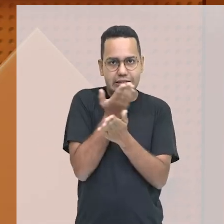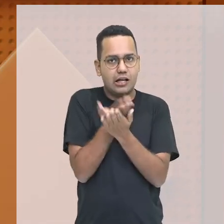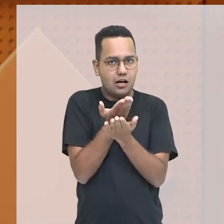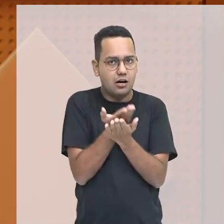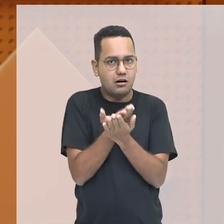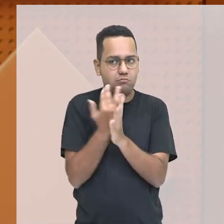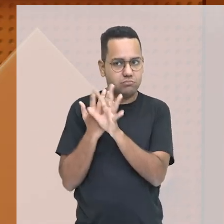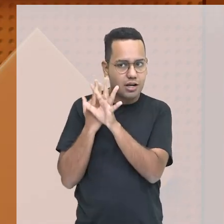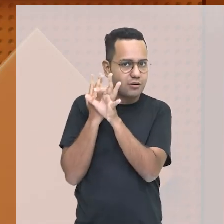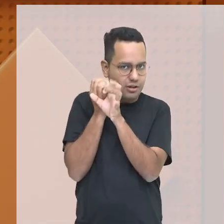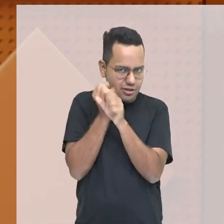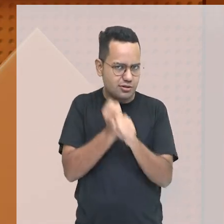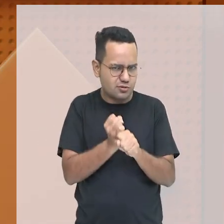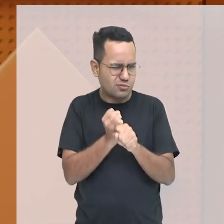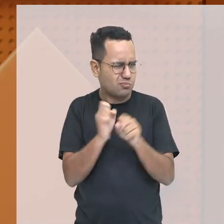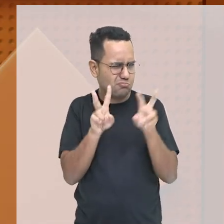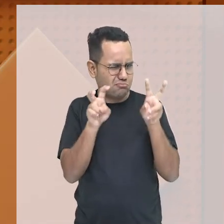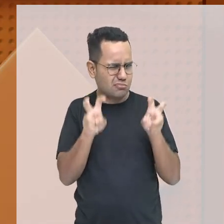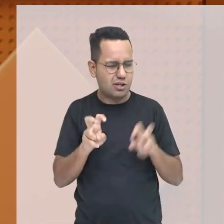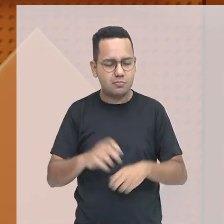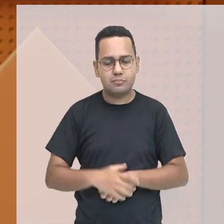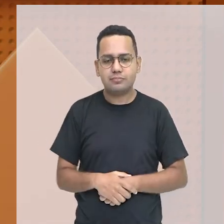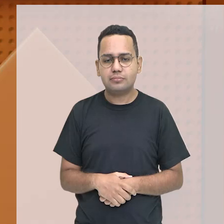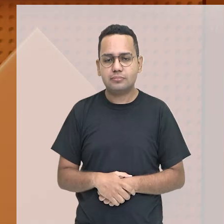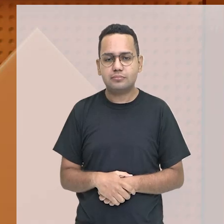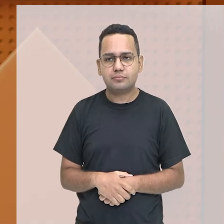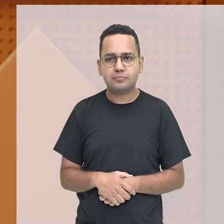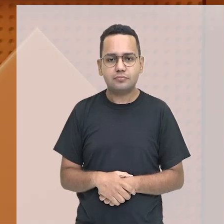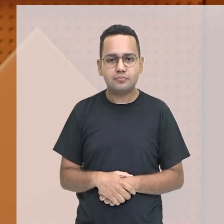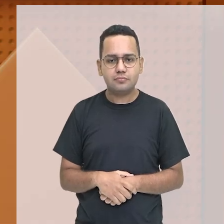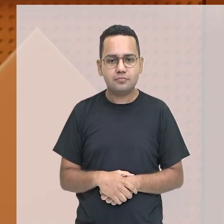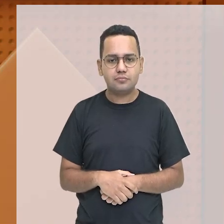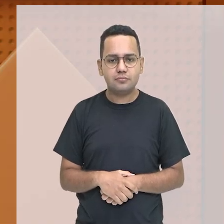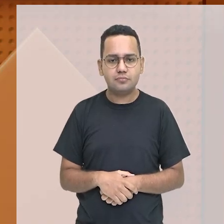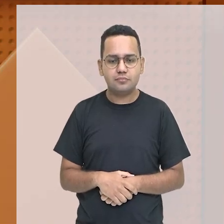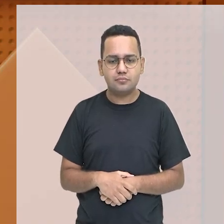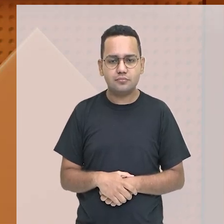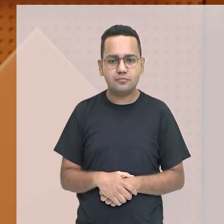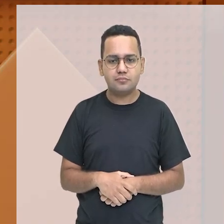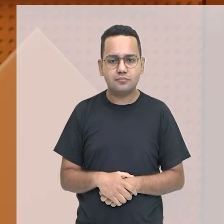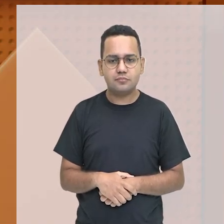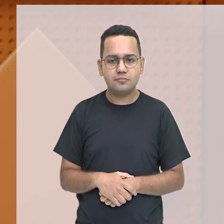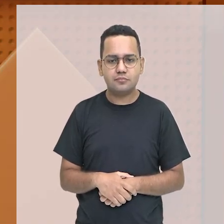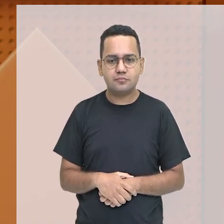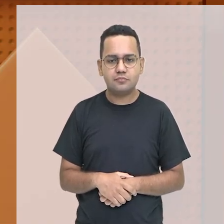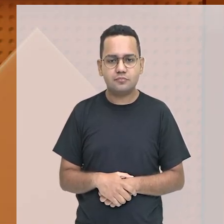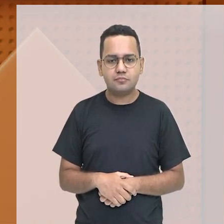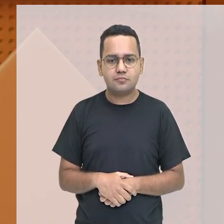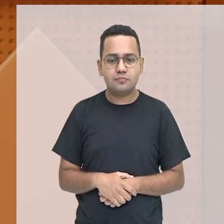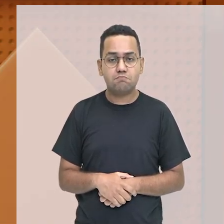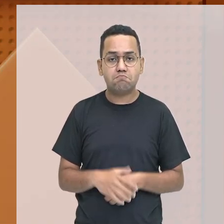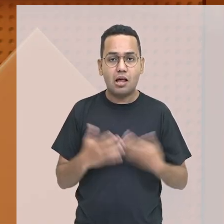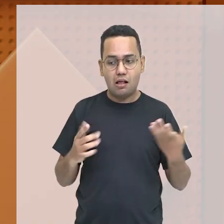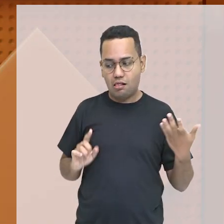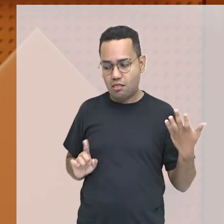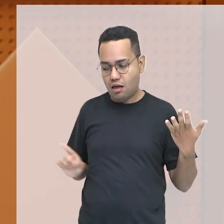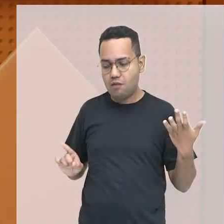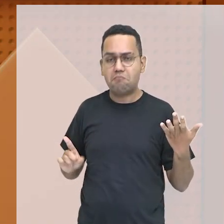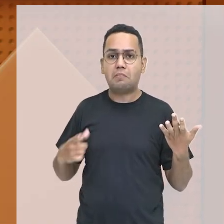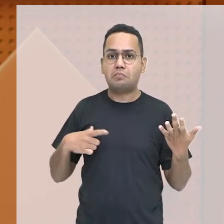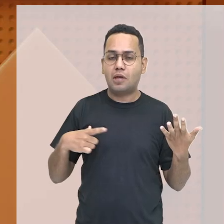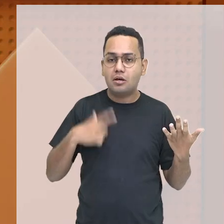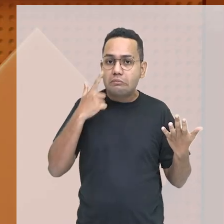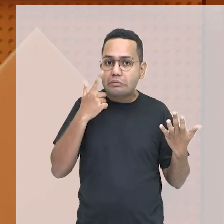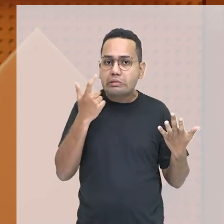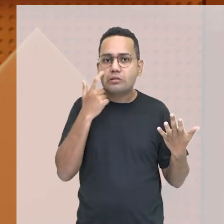aulas anteriores, que nós exploramos mais a Oceania. Nós temos ali um continente bastante interessante